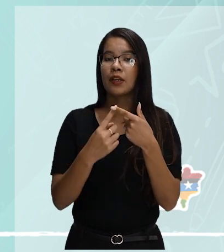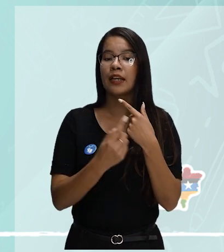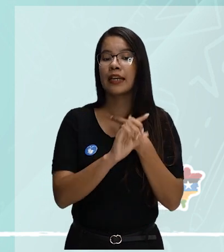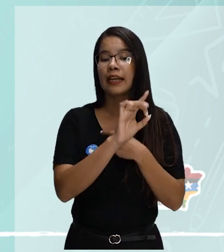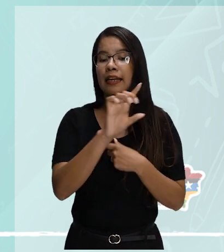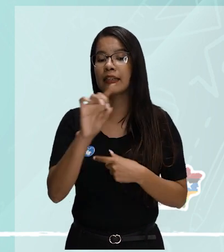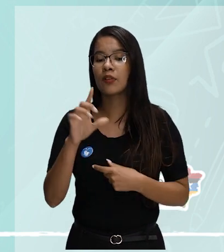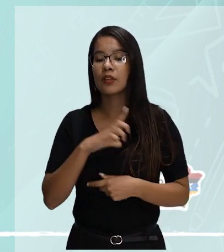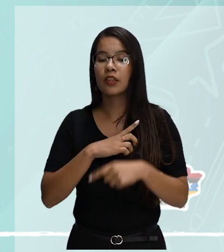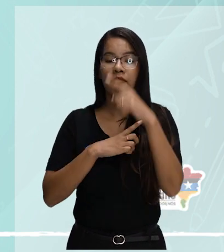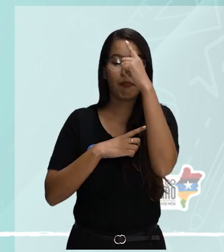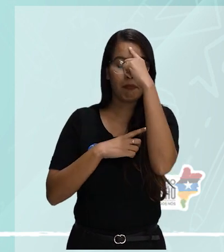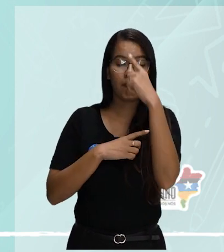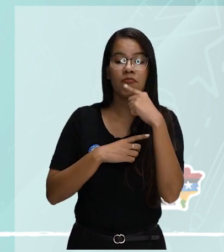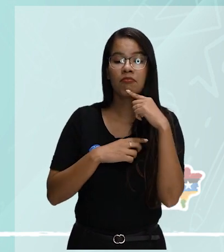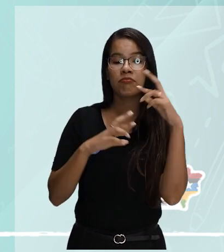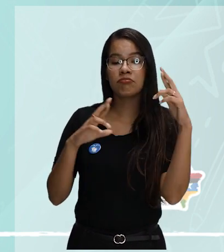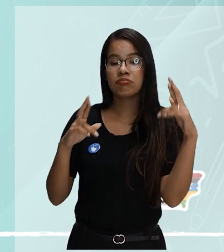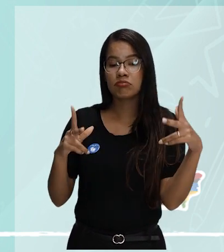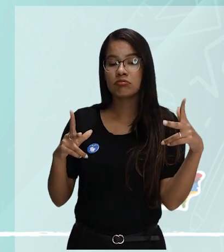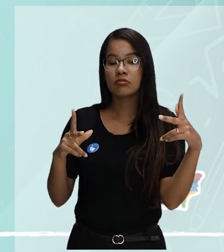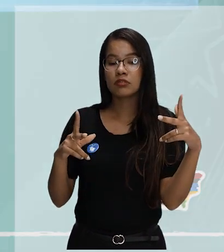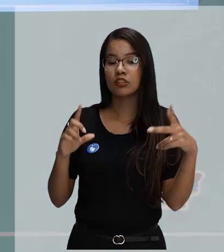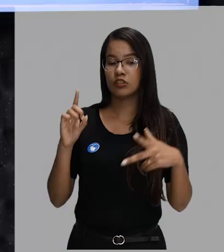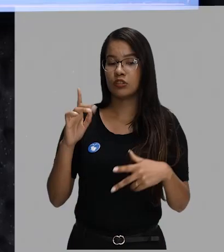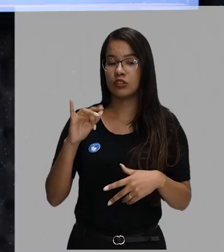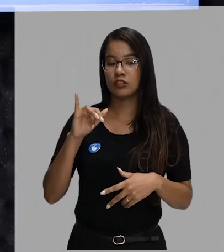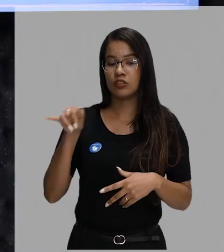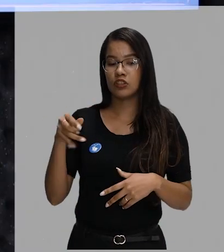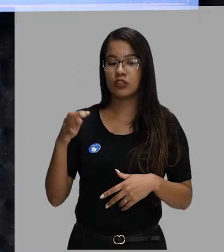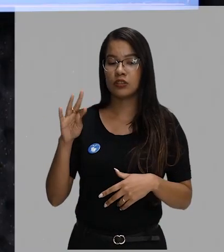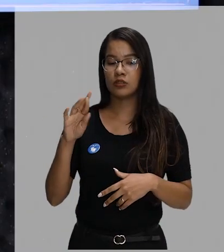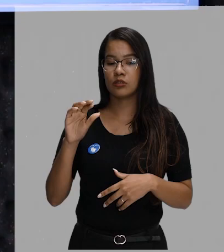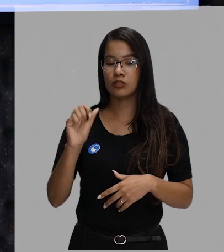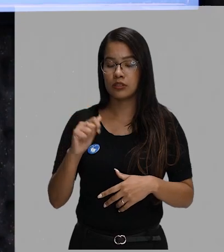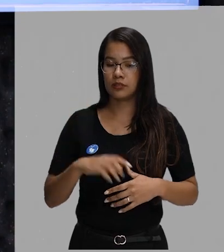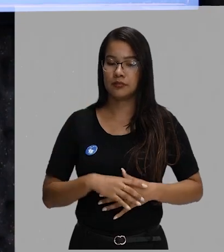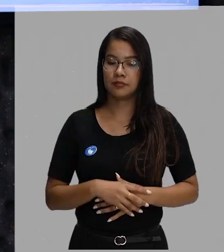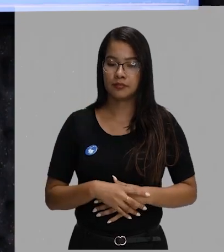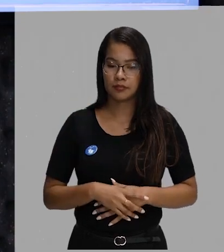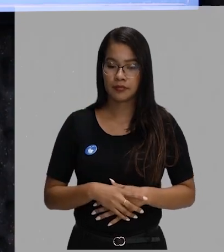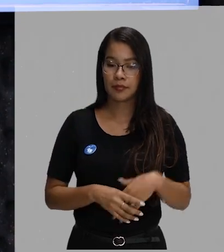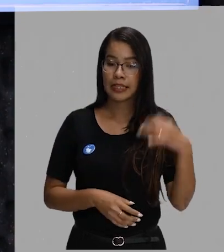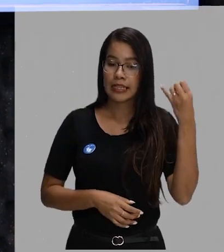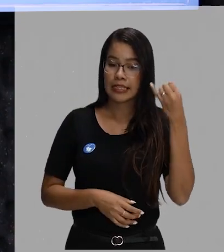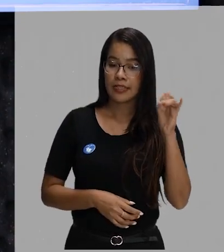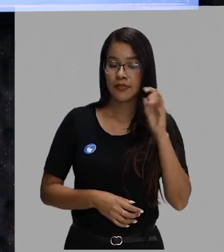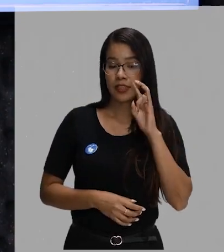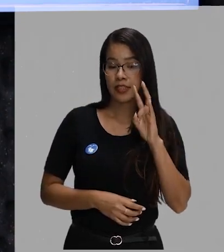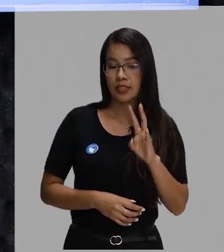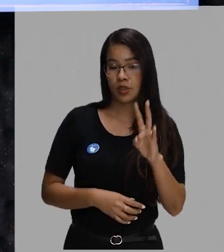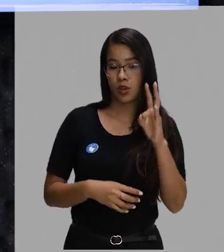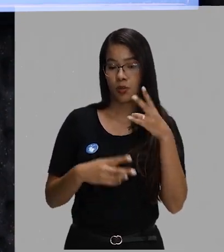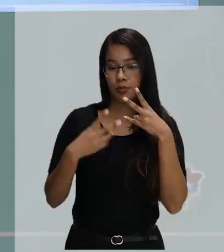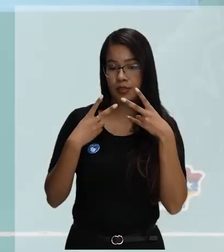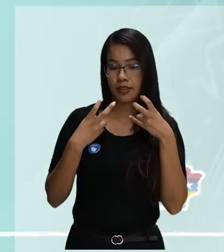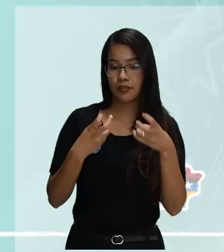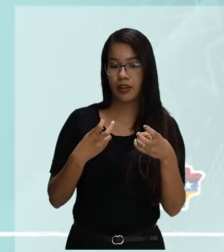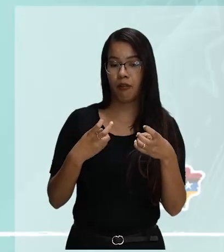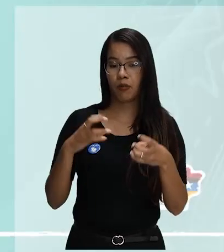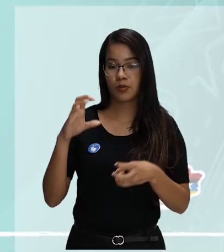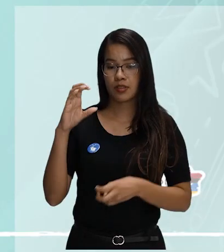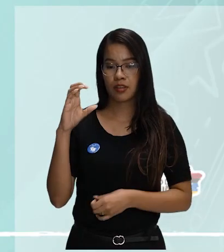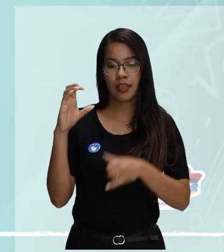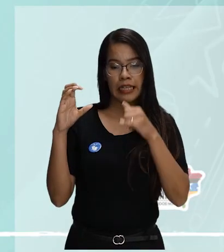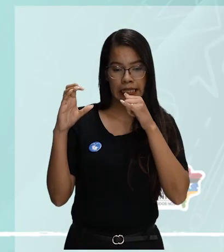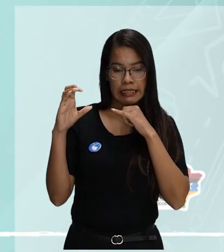tem uma imagem diferente. Tá? Ele é apenas injetora. Agora, se você observar o exemplo C,